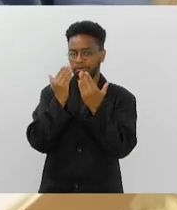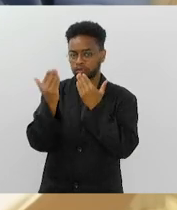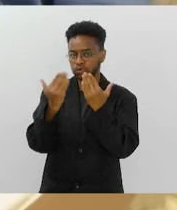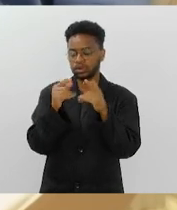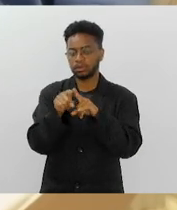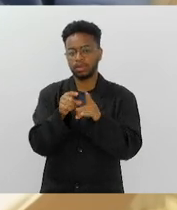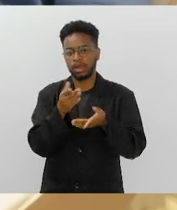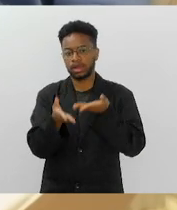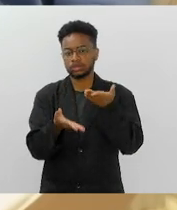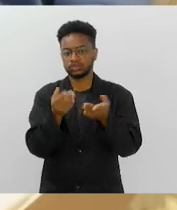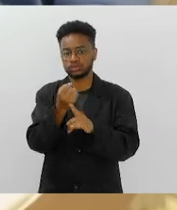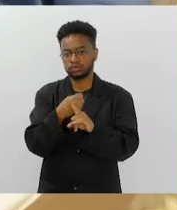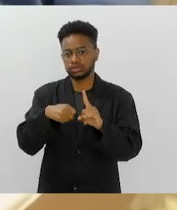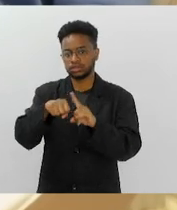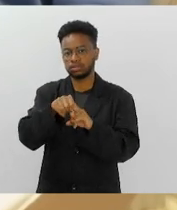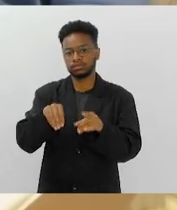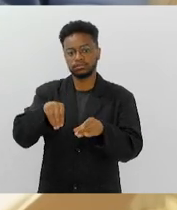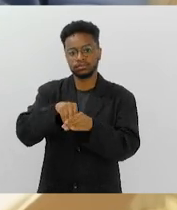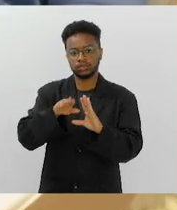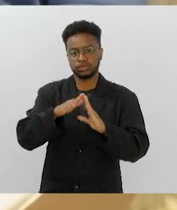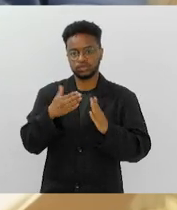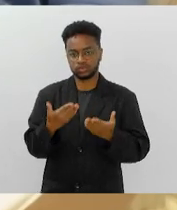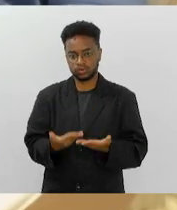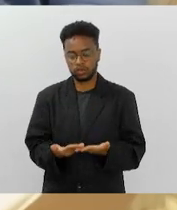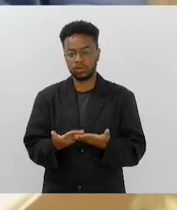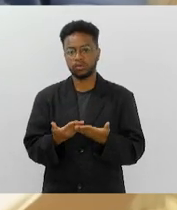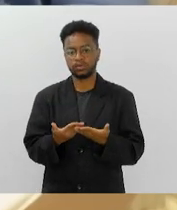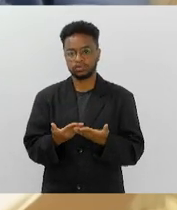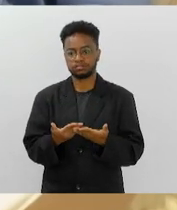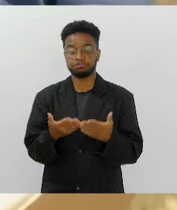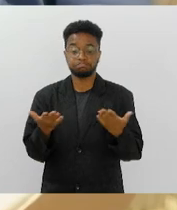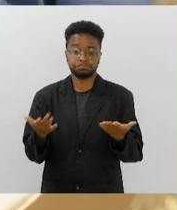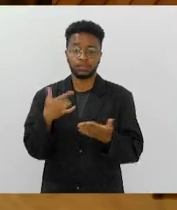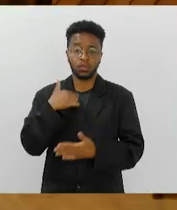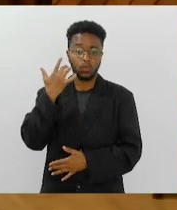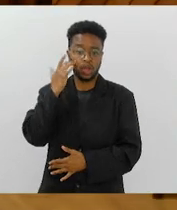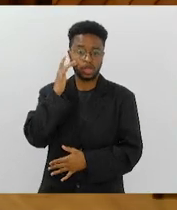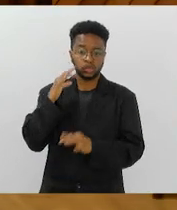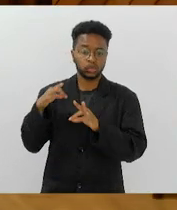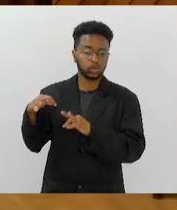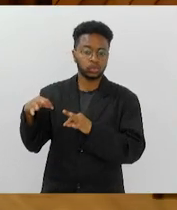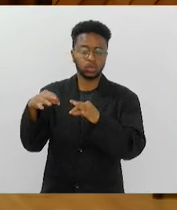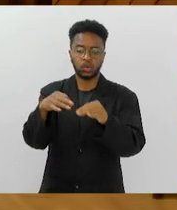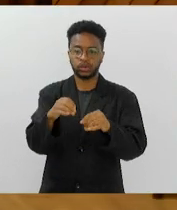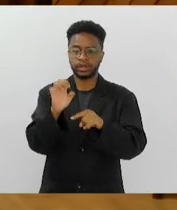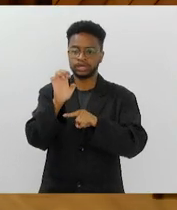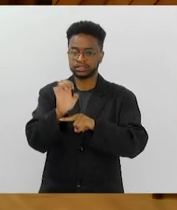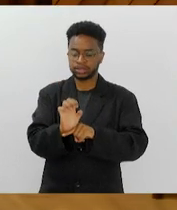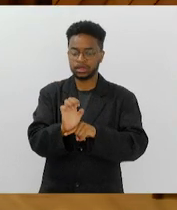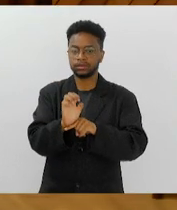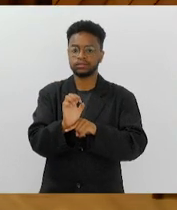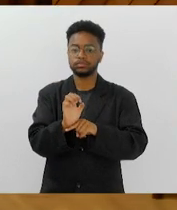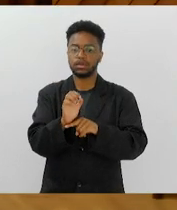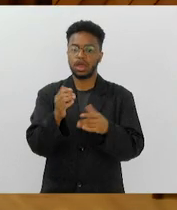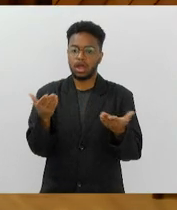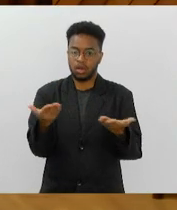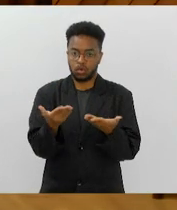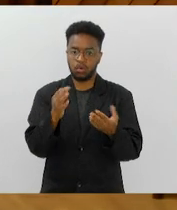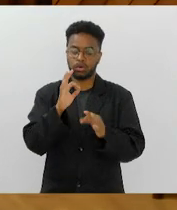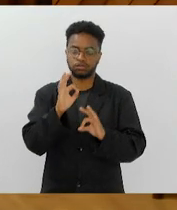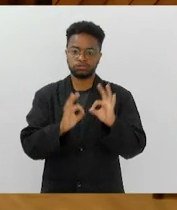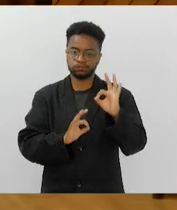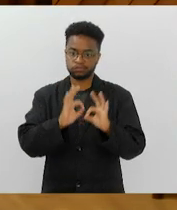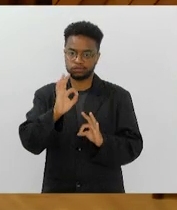assistentes sociais na rede. Eu acho que todos os estados se organizam atualmente